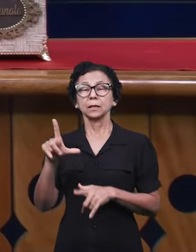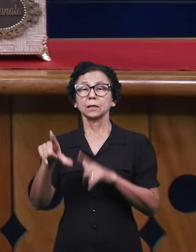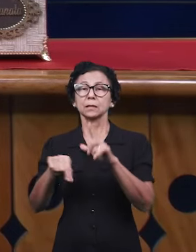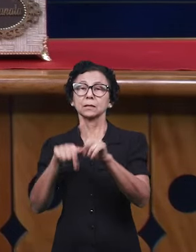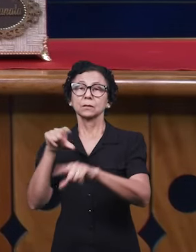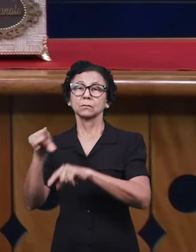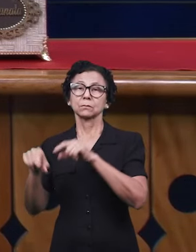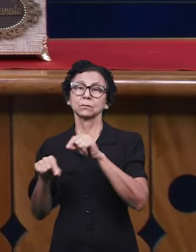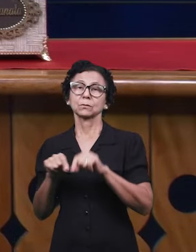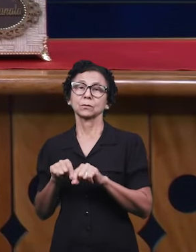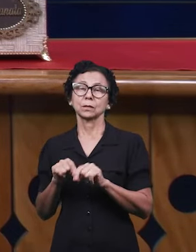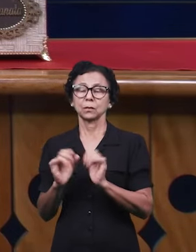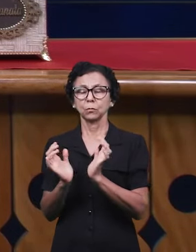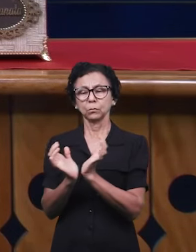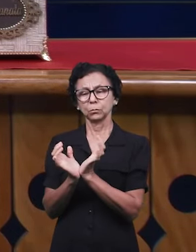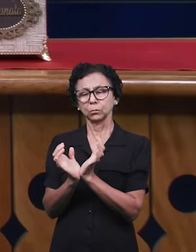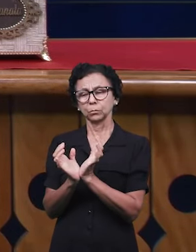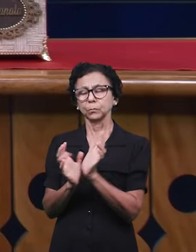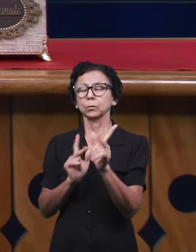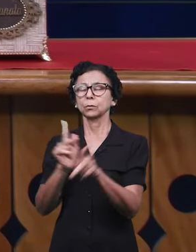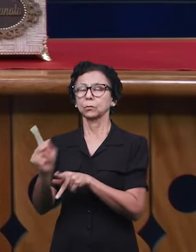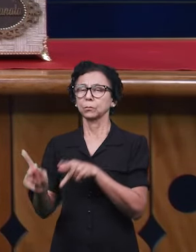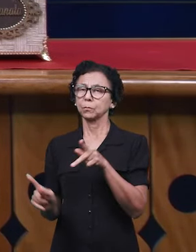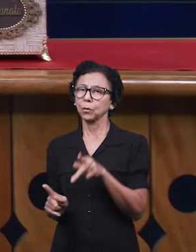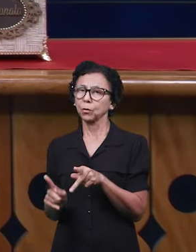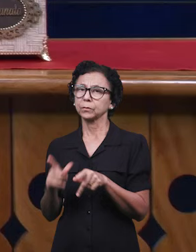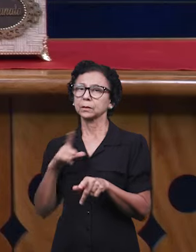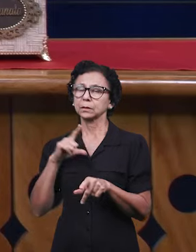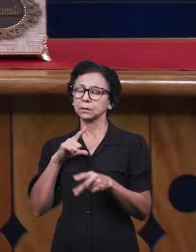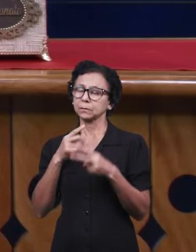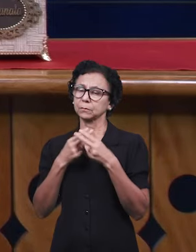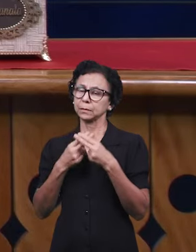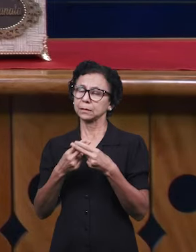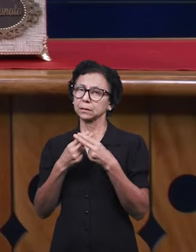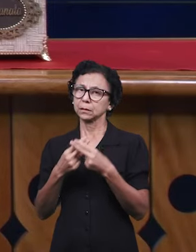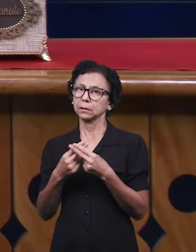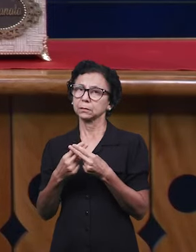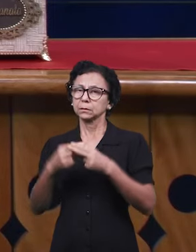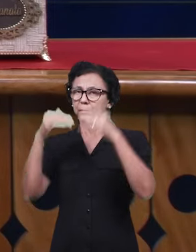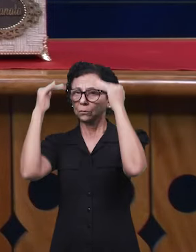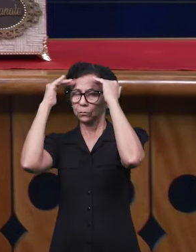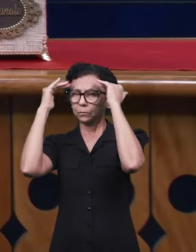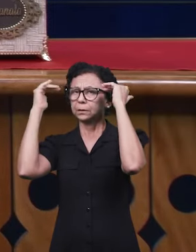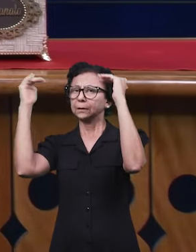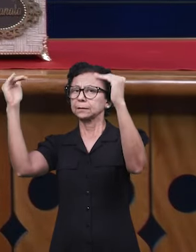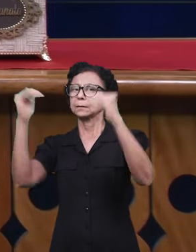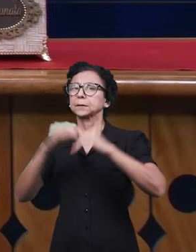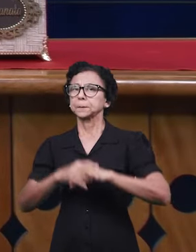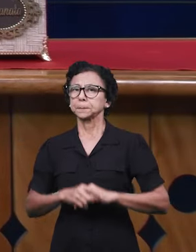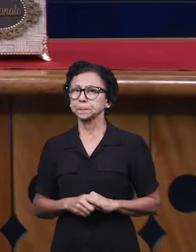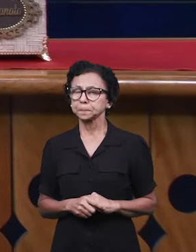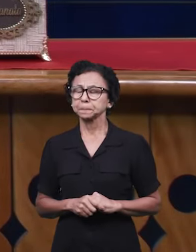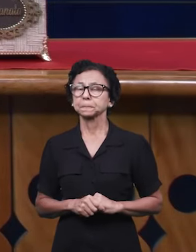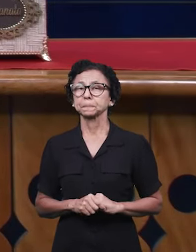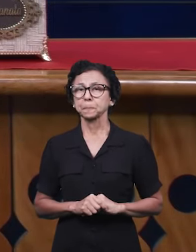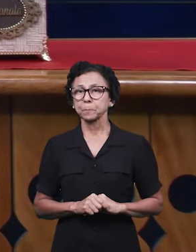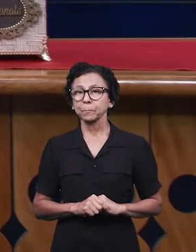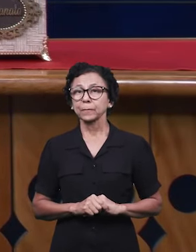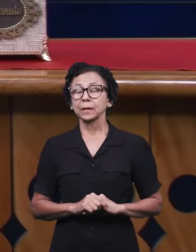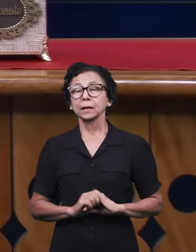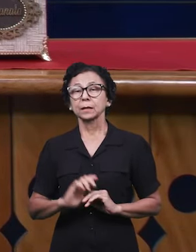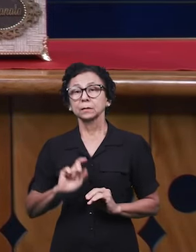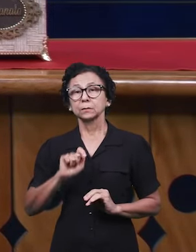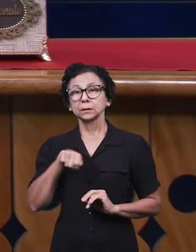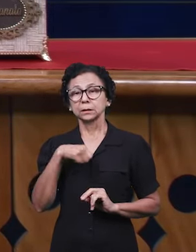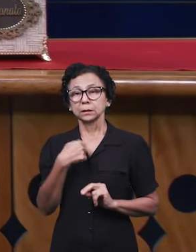sua partida. É a igreja que guardou a palavra da paciência. Por que a palavra da paciência? Porque a